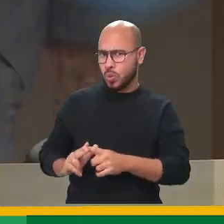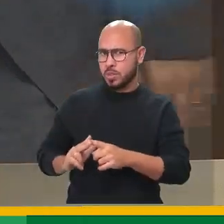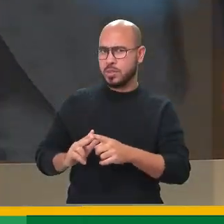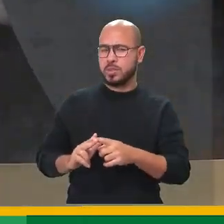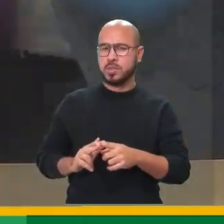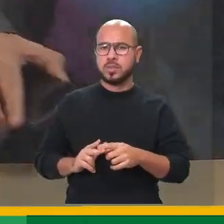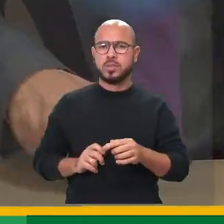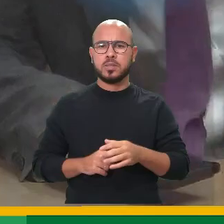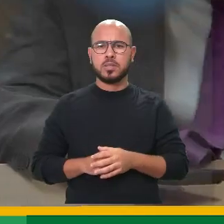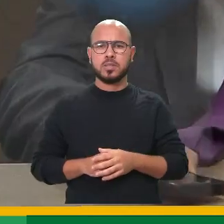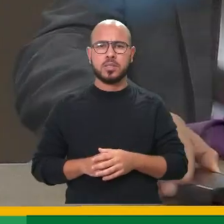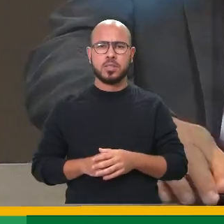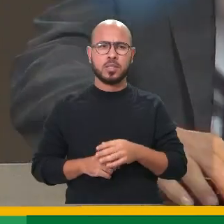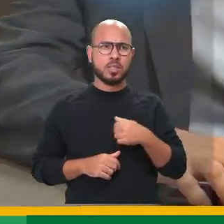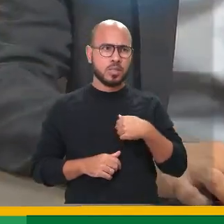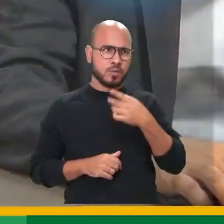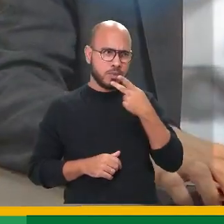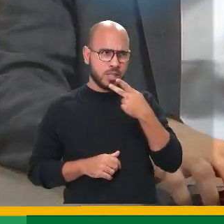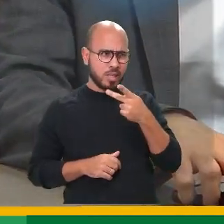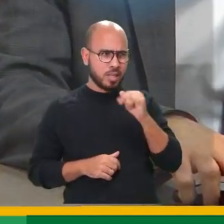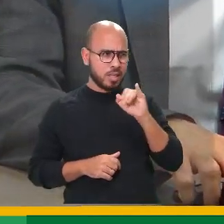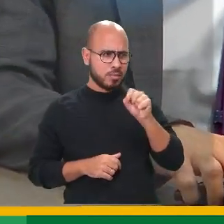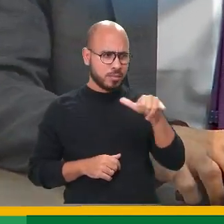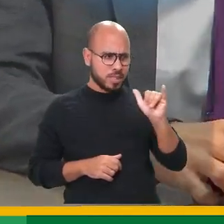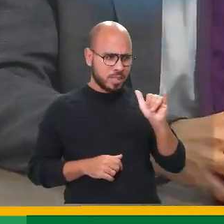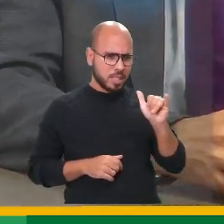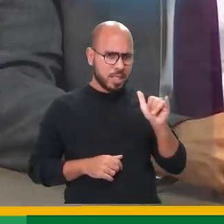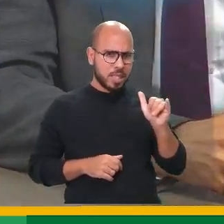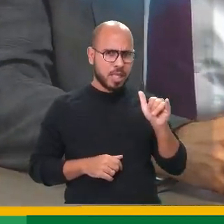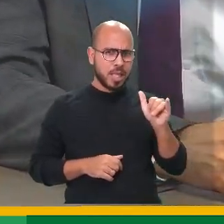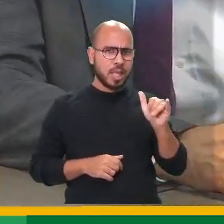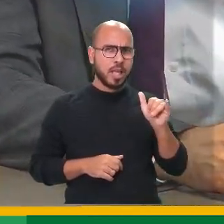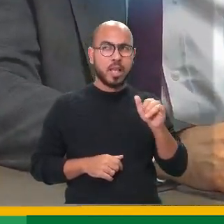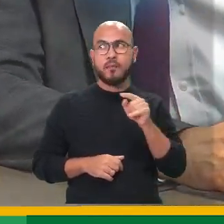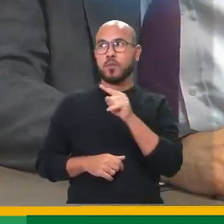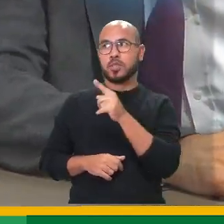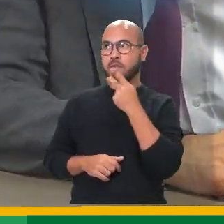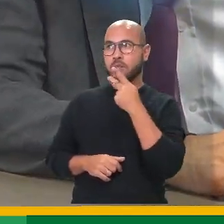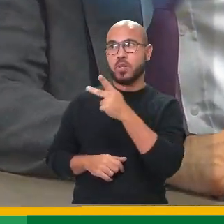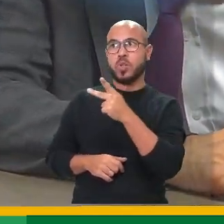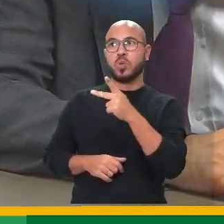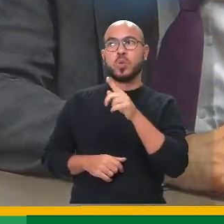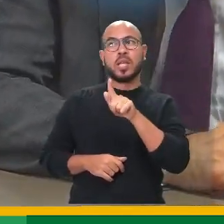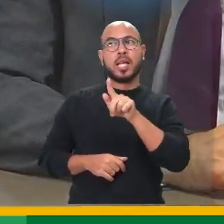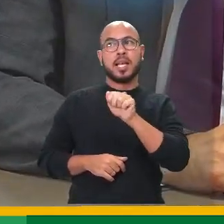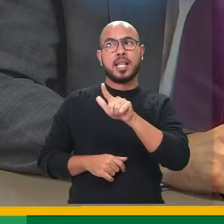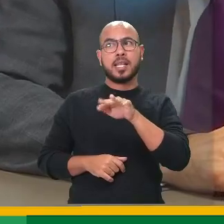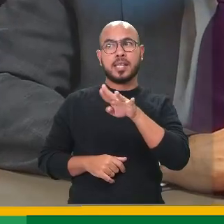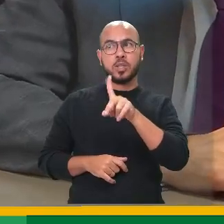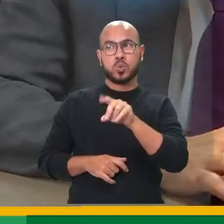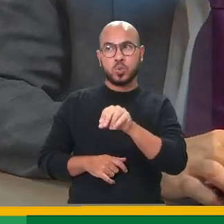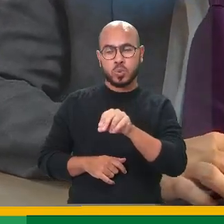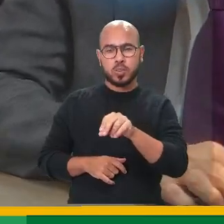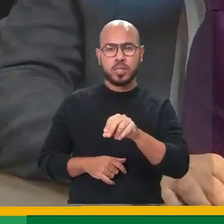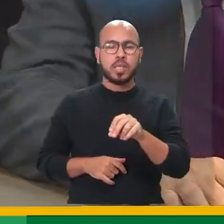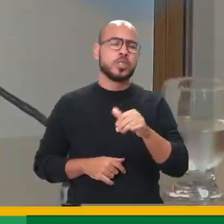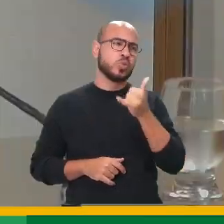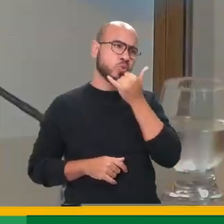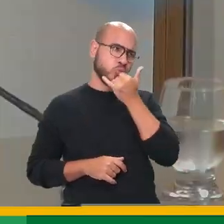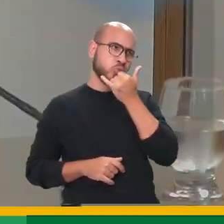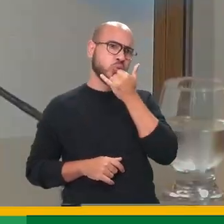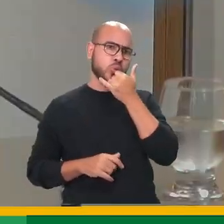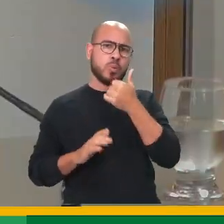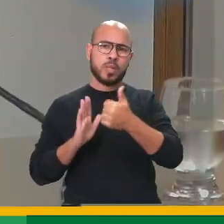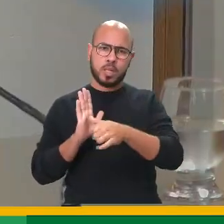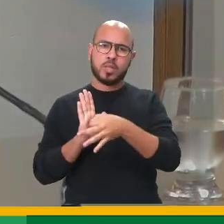eu eu falei si eu falou galino desculpa relator Deputado dequin perdão deix deixa eu só